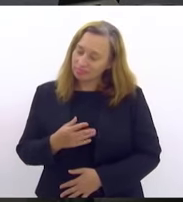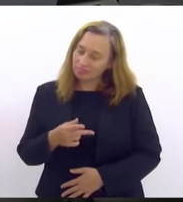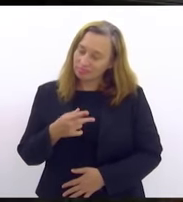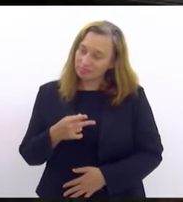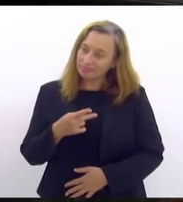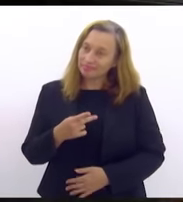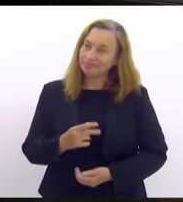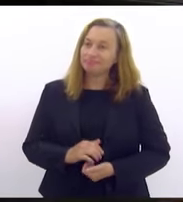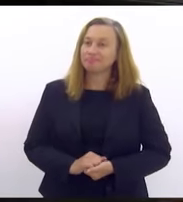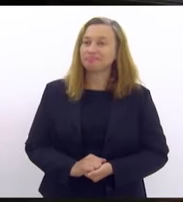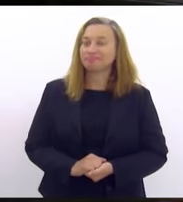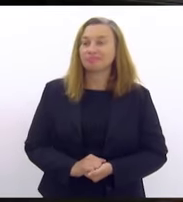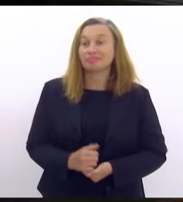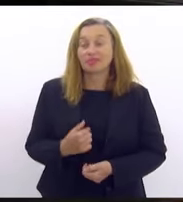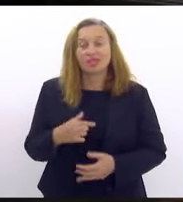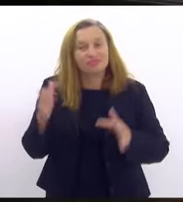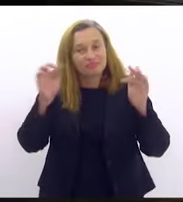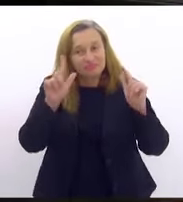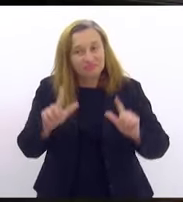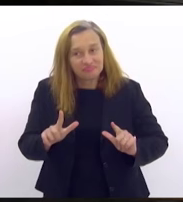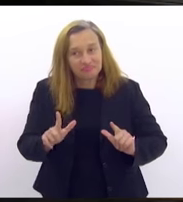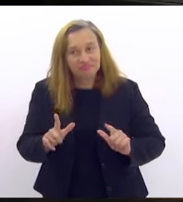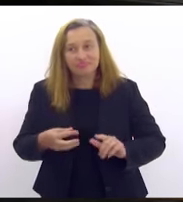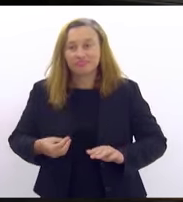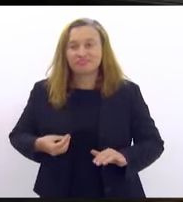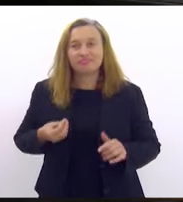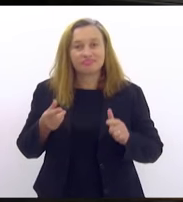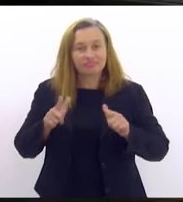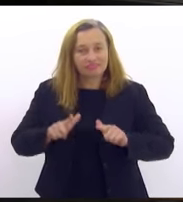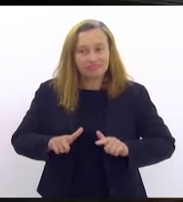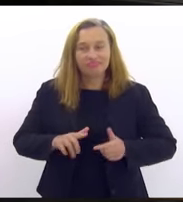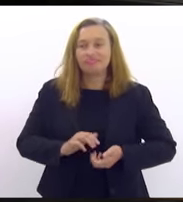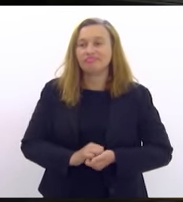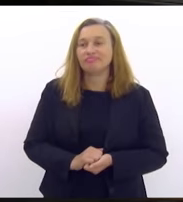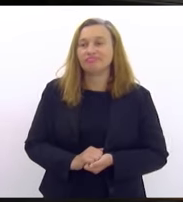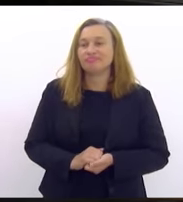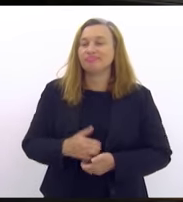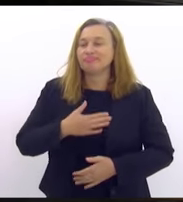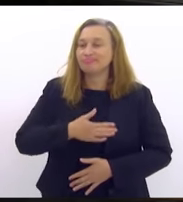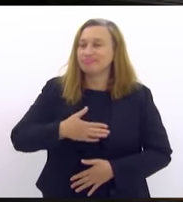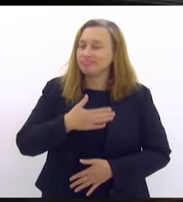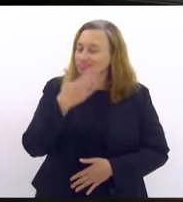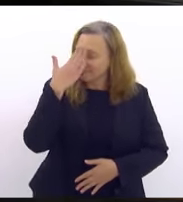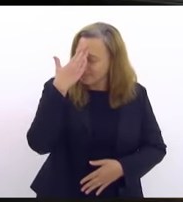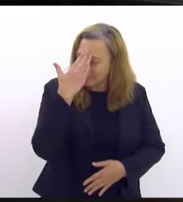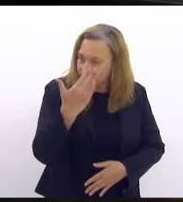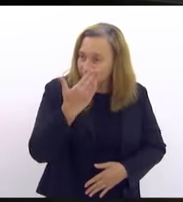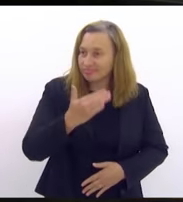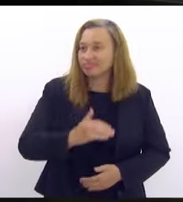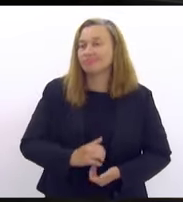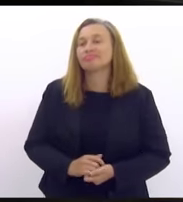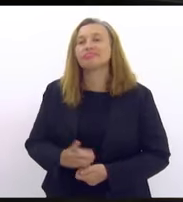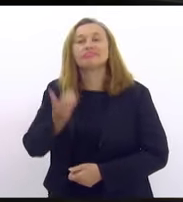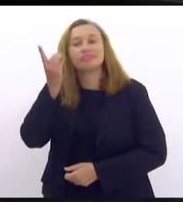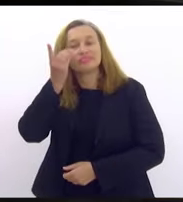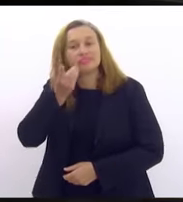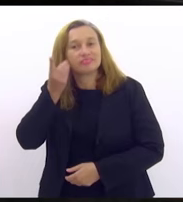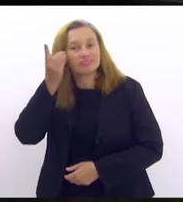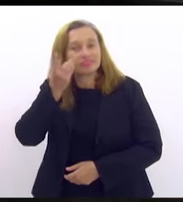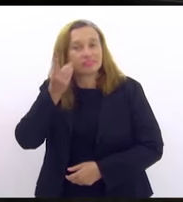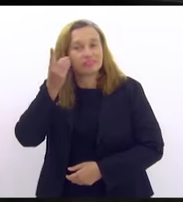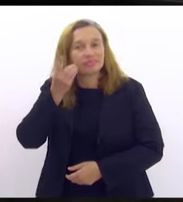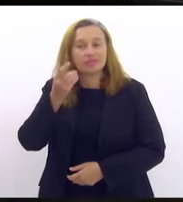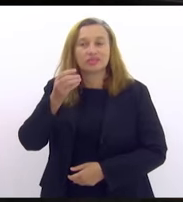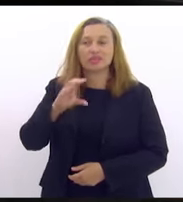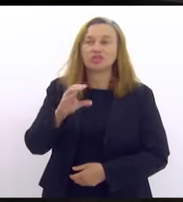eu tô muito contente de est aqui e gostaria de agradecer Deputado